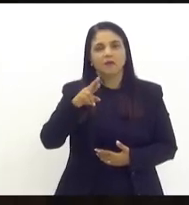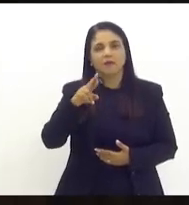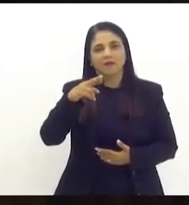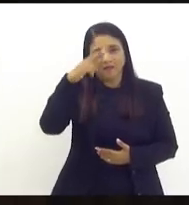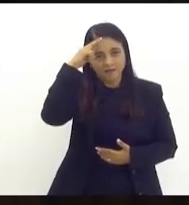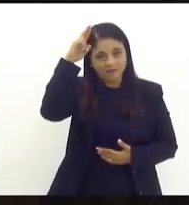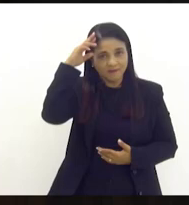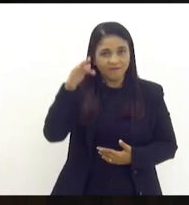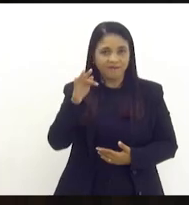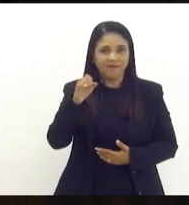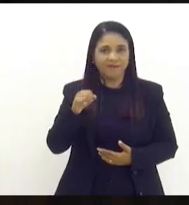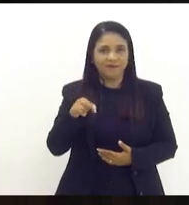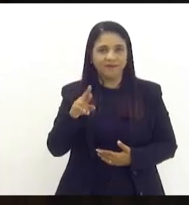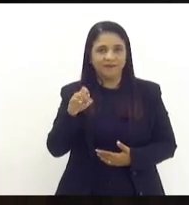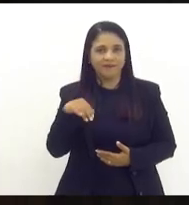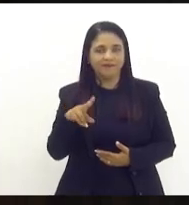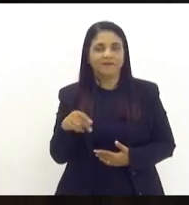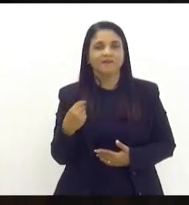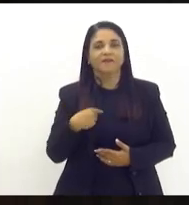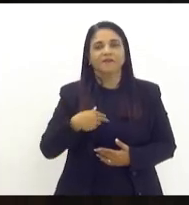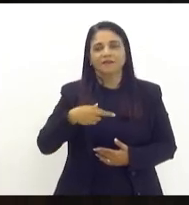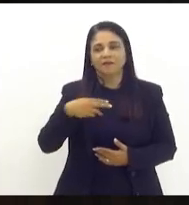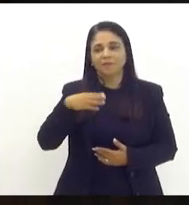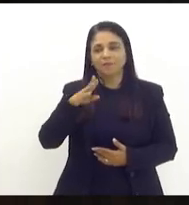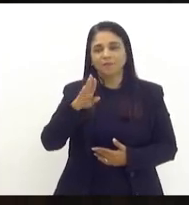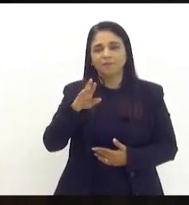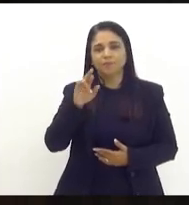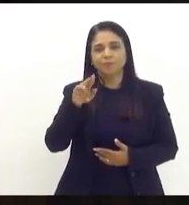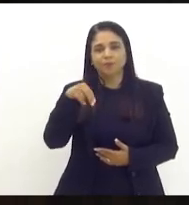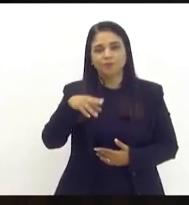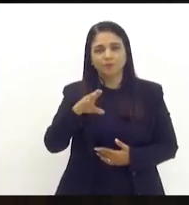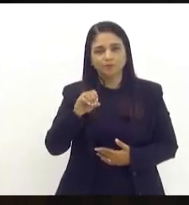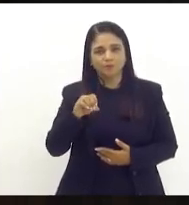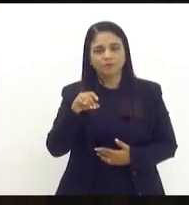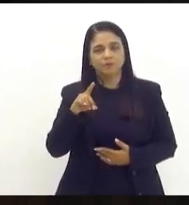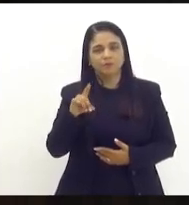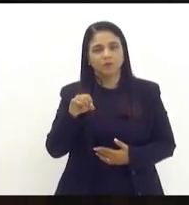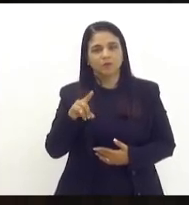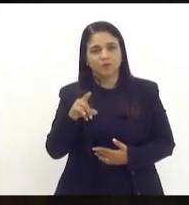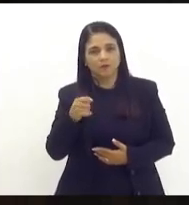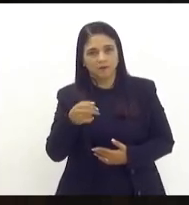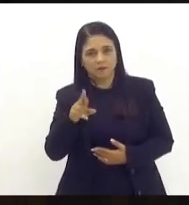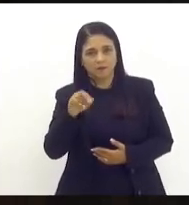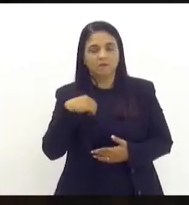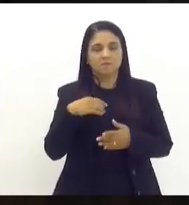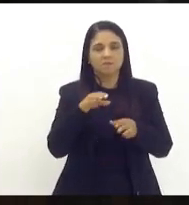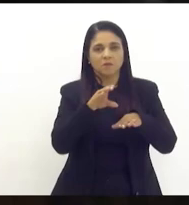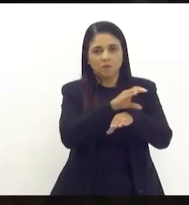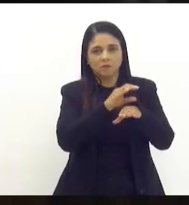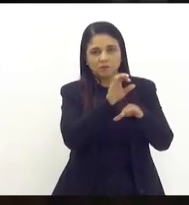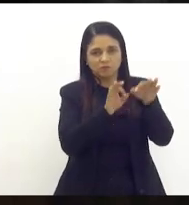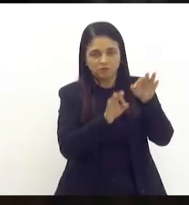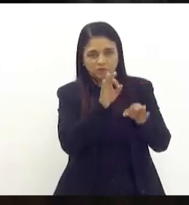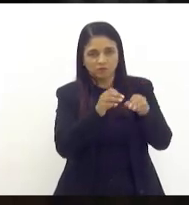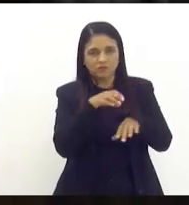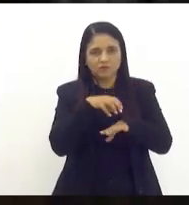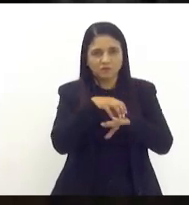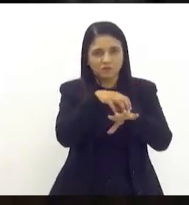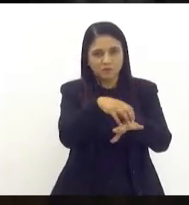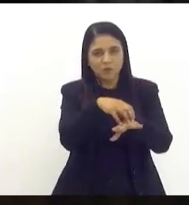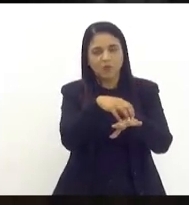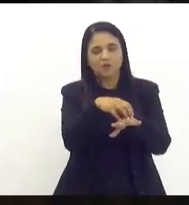Francisco e Bruno Tauá pendente parecer das comissões de constituições de Justiça de transporte